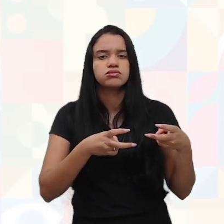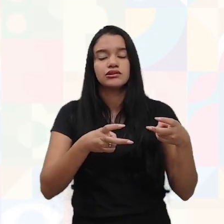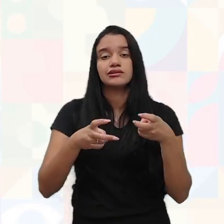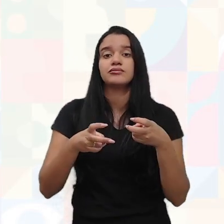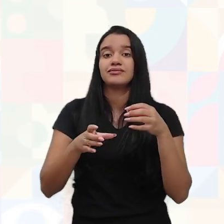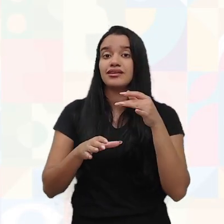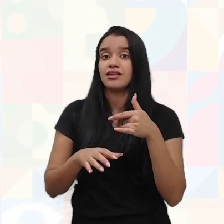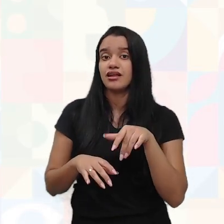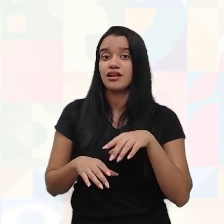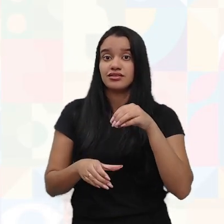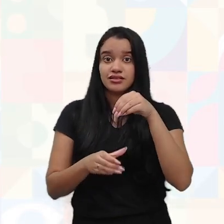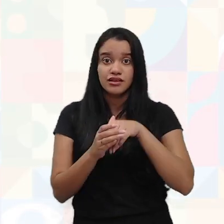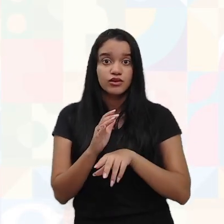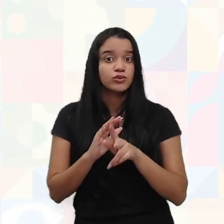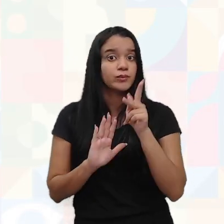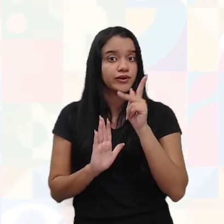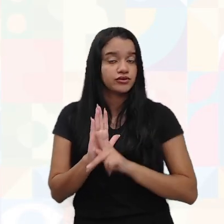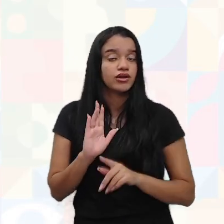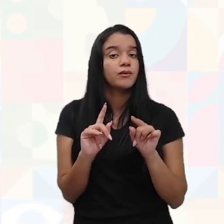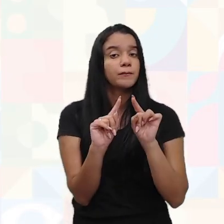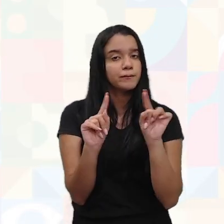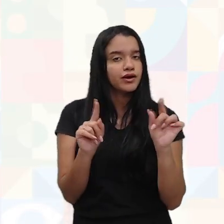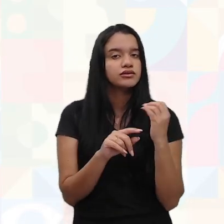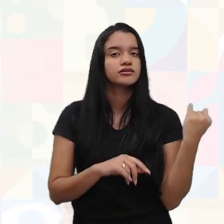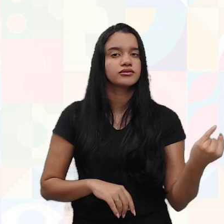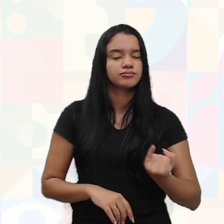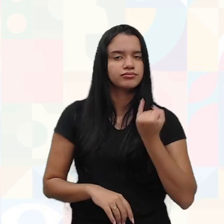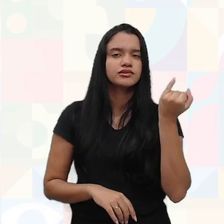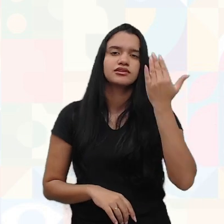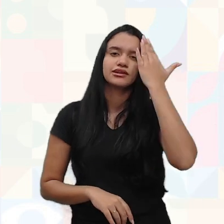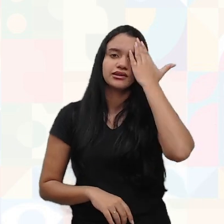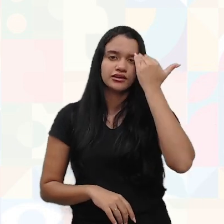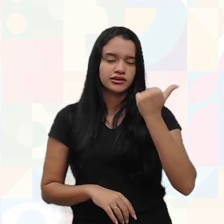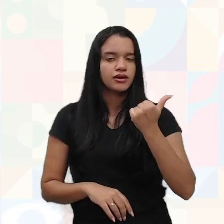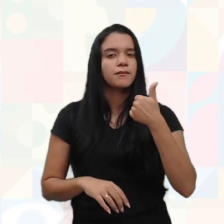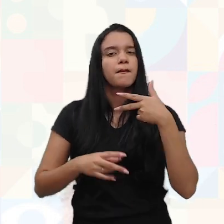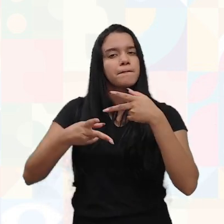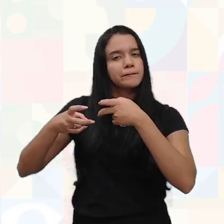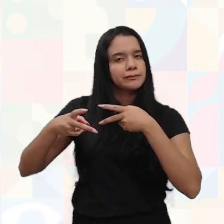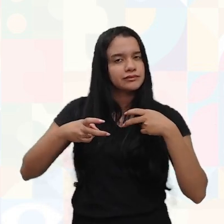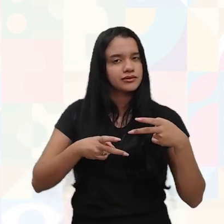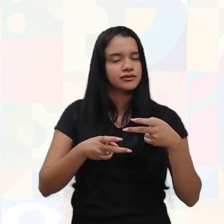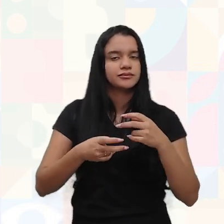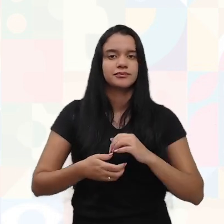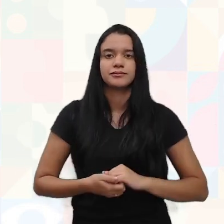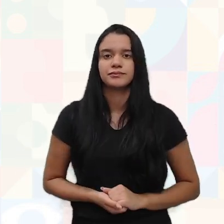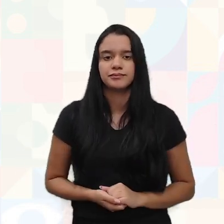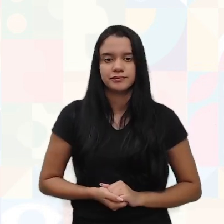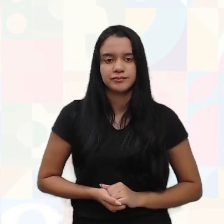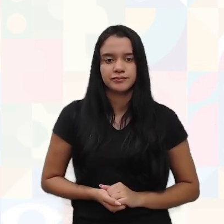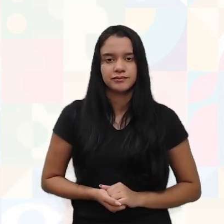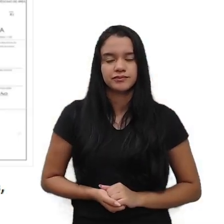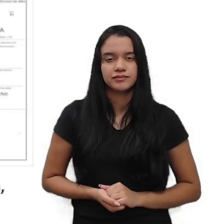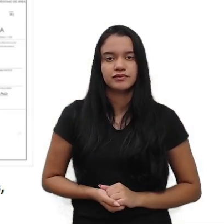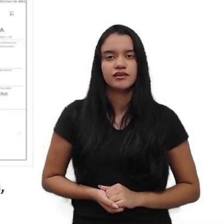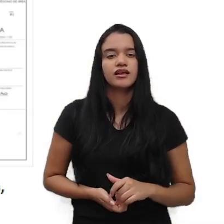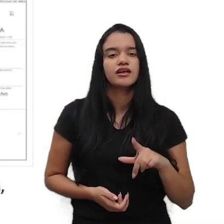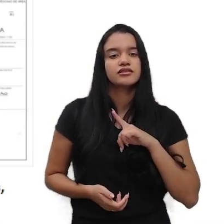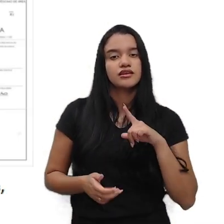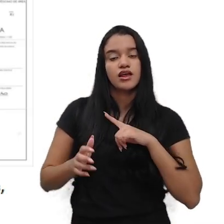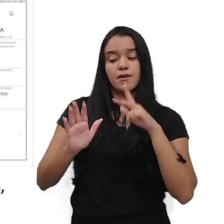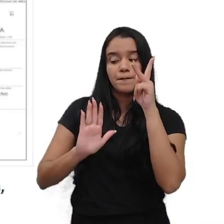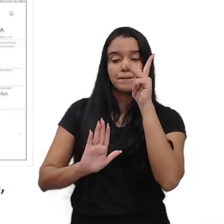projeto de interiores. Mas é importante que a gente saiba ler o projeto por completo. Tá certo? Aqui a gente tem um